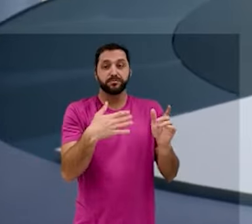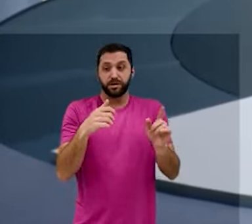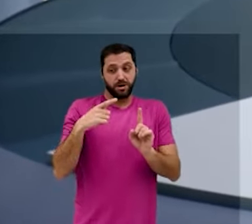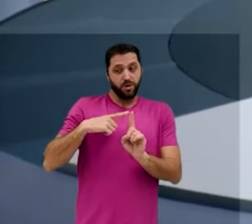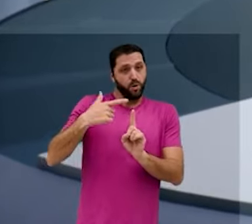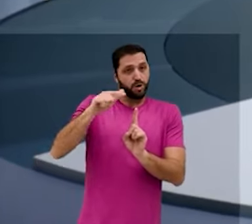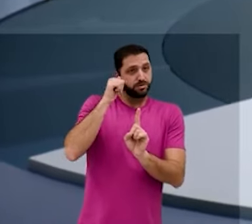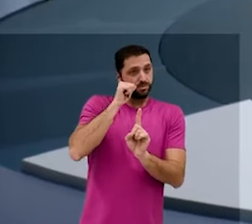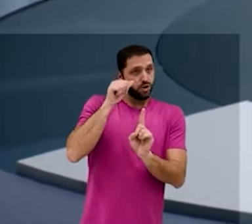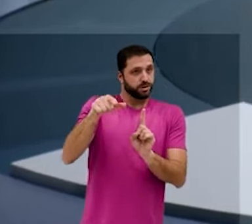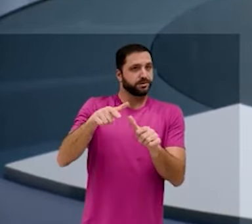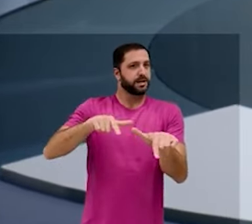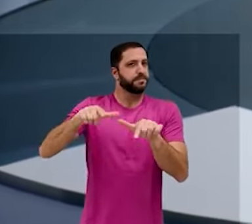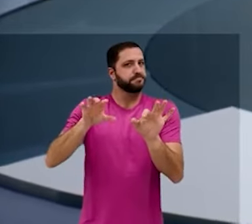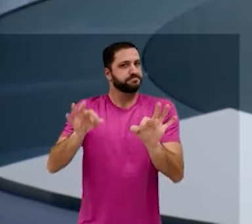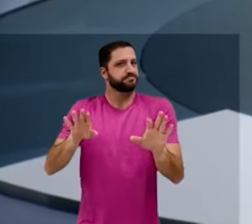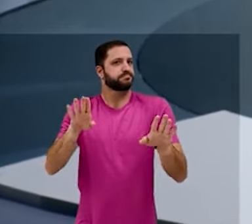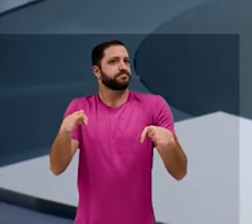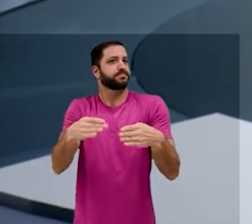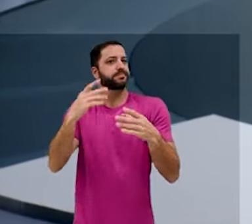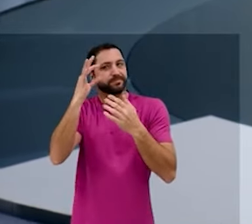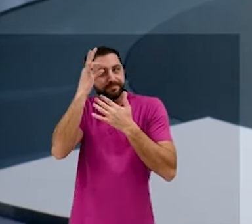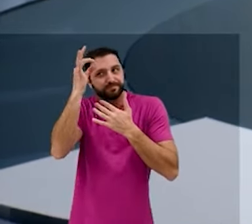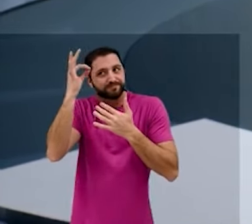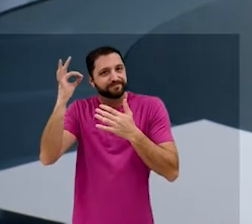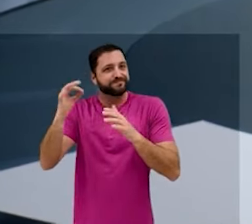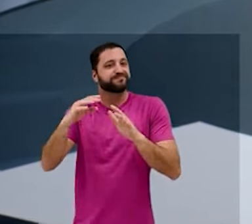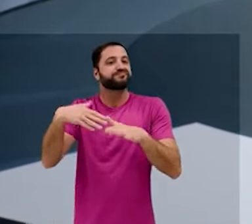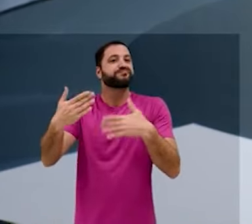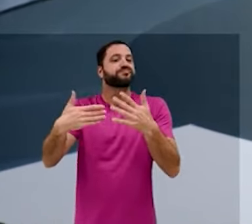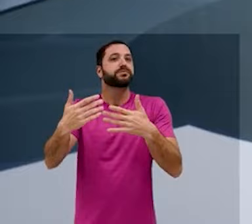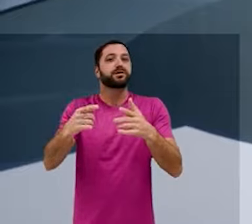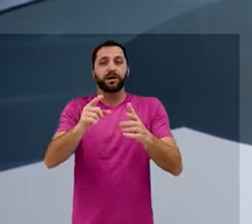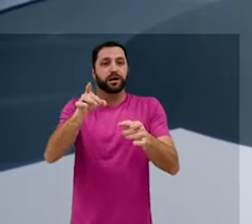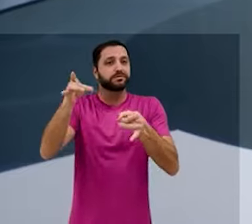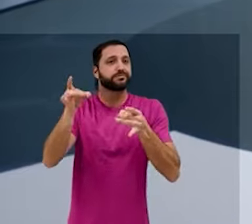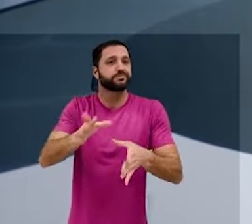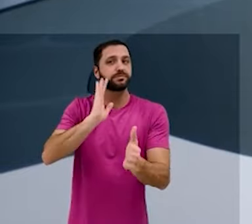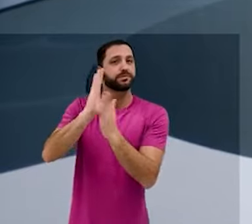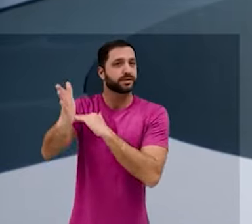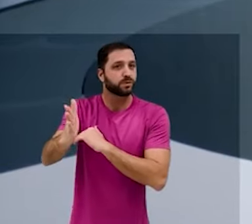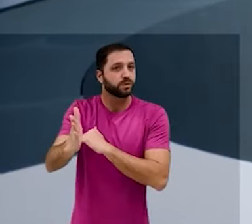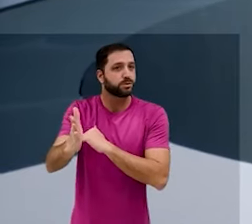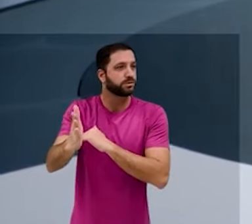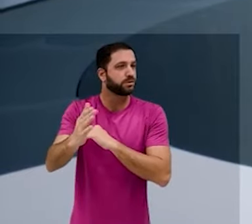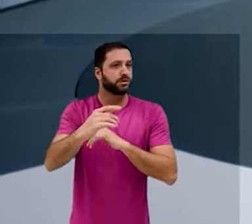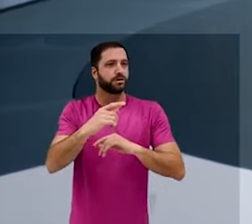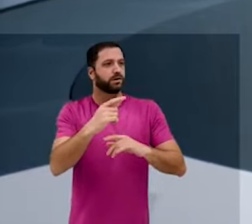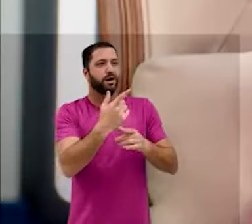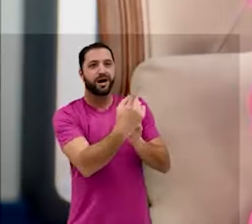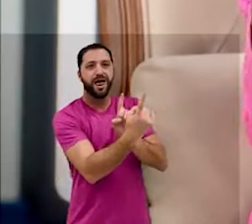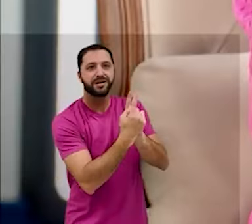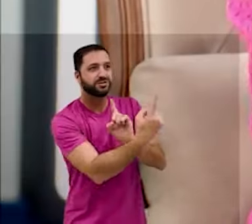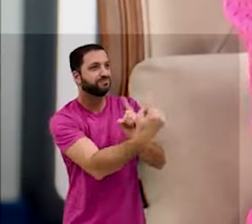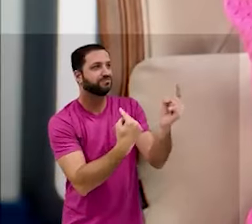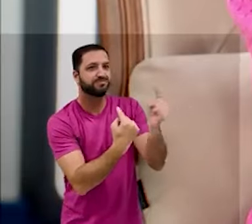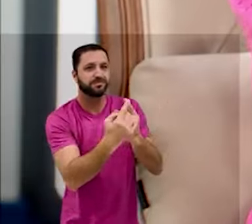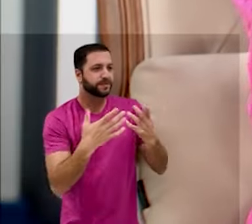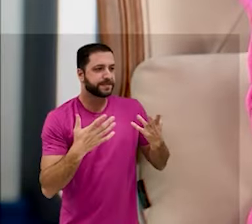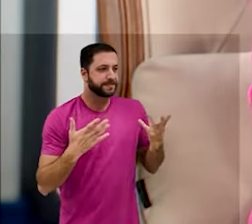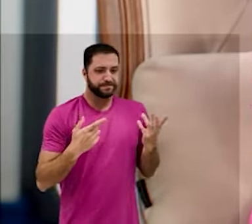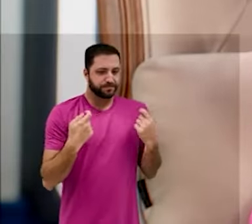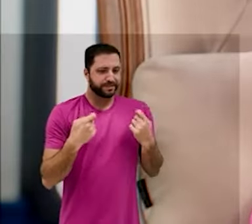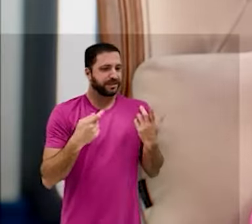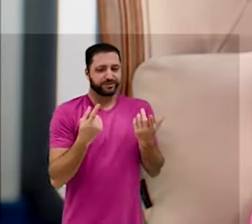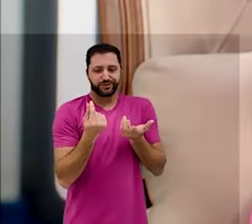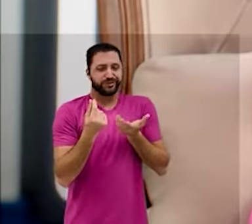fazia sobrancelha pediu demissão e deixou todos os clientes sem retoque ali. Aí todo mundo ali no problema, nossa,